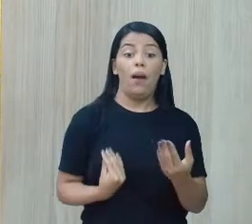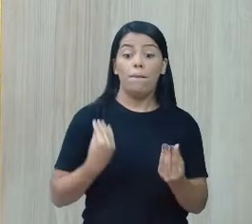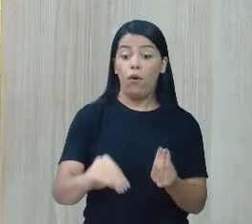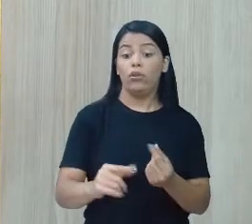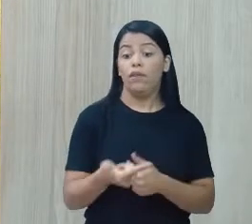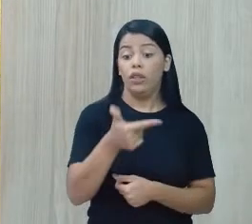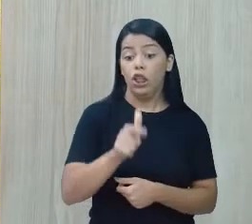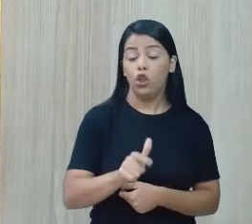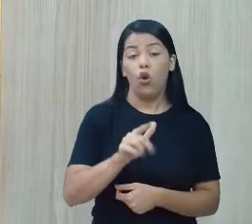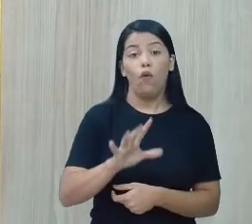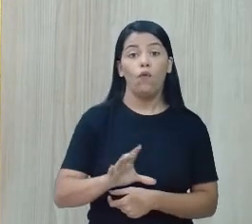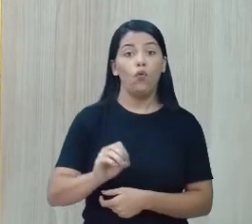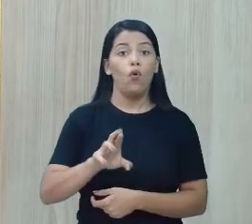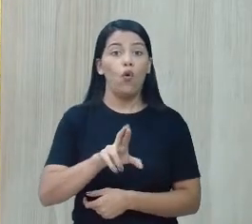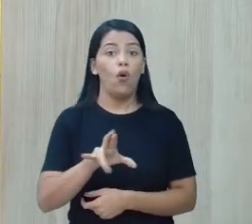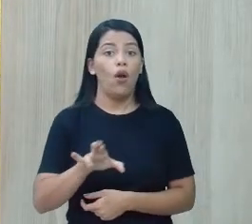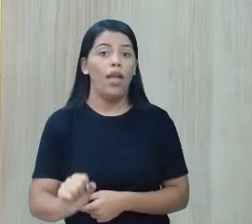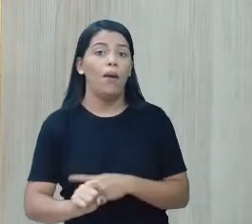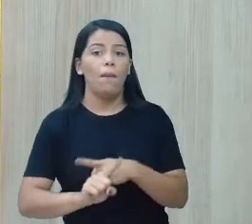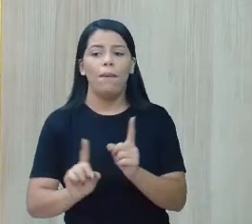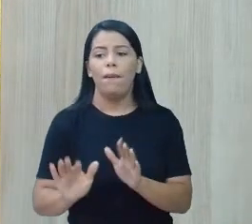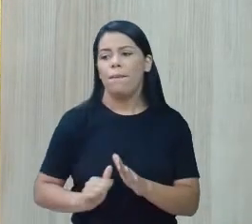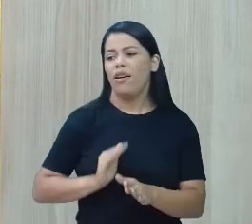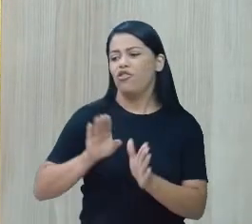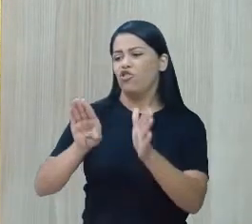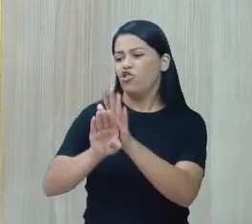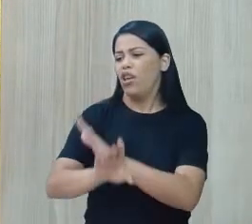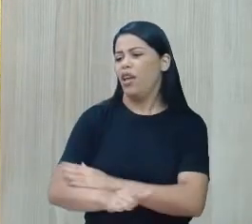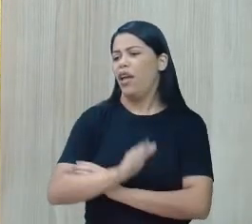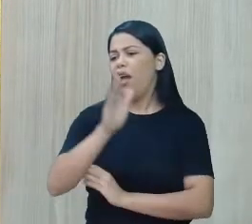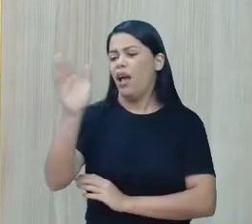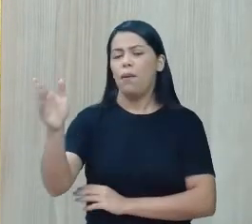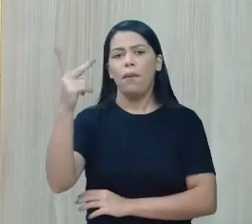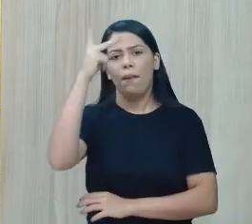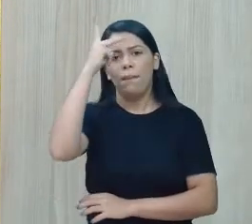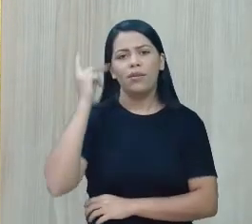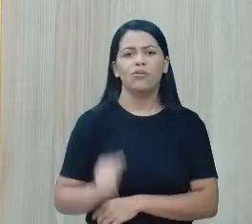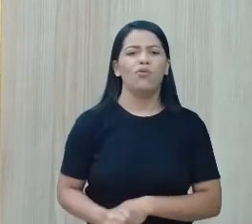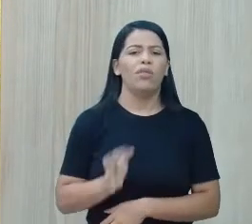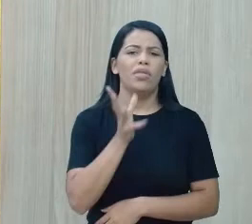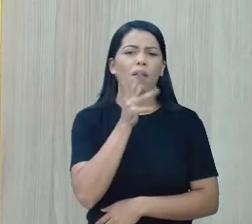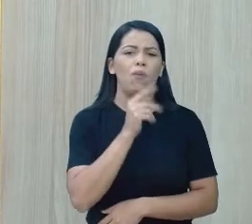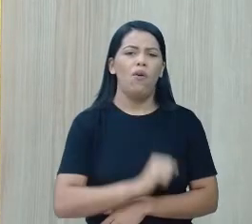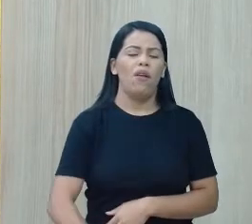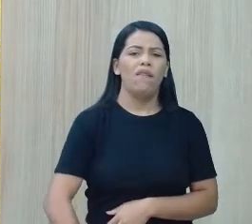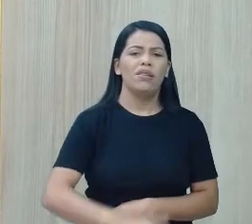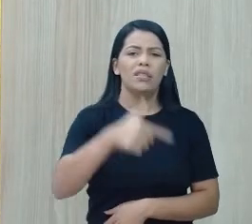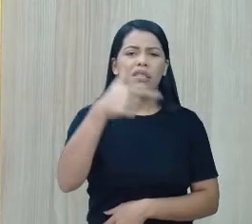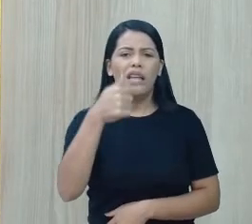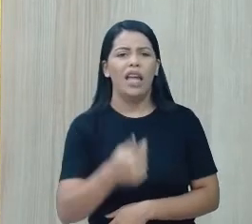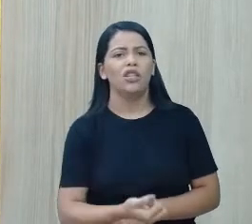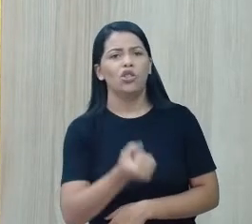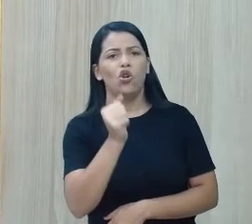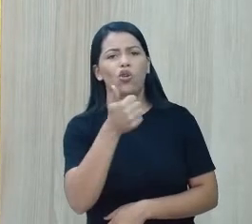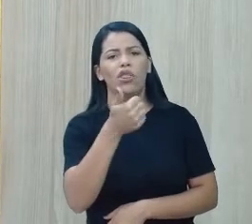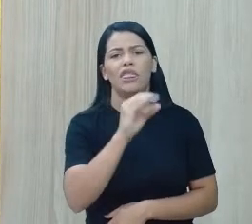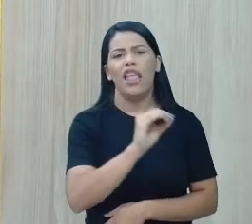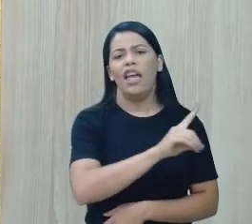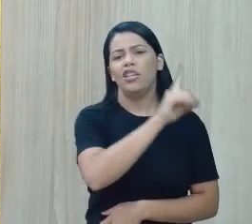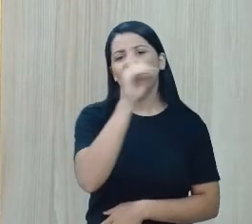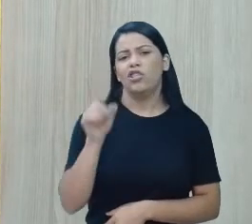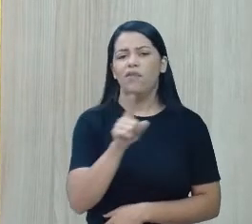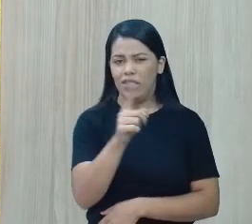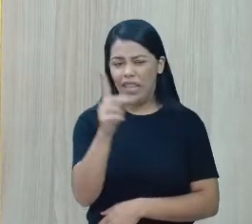8 dias, 10 dias para chegar uma carta em casa. Pense na agonia, e você está lembrando disso, né? Eu tô ligado,